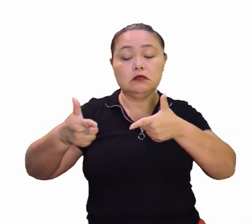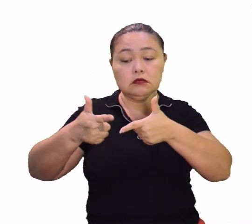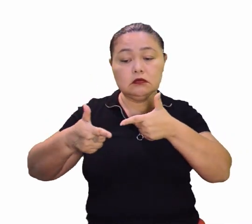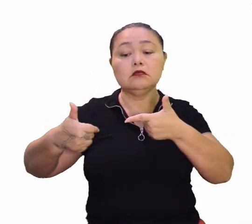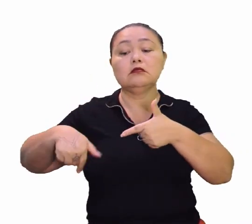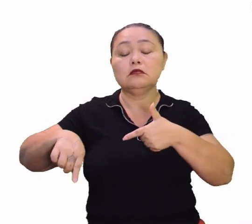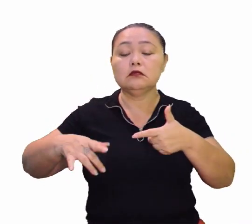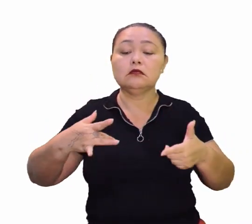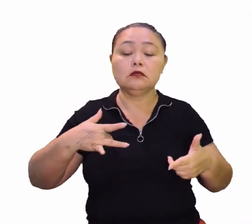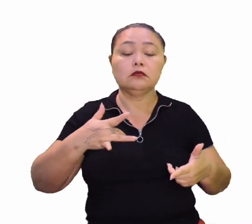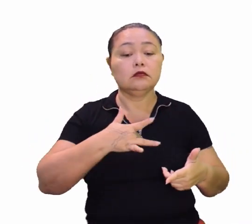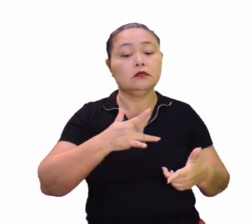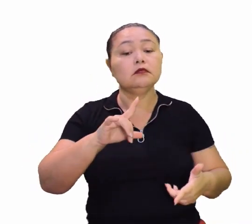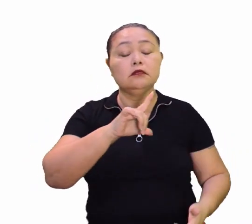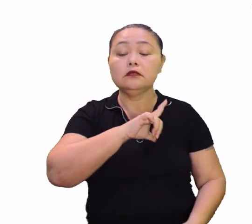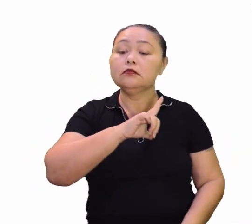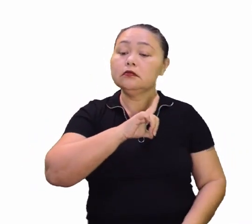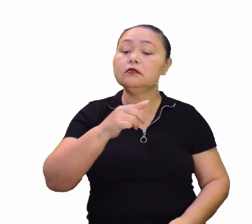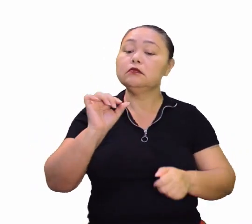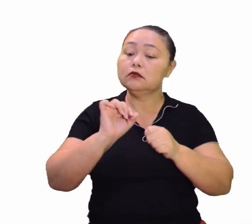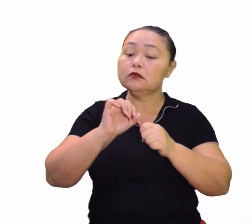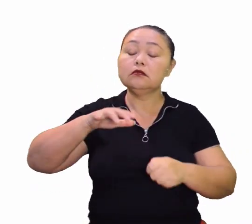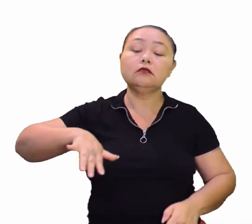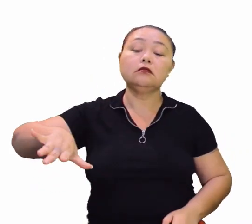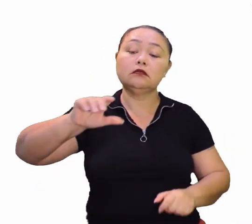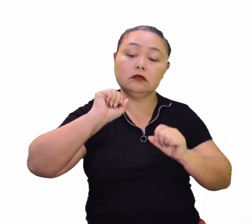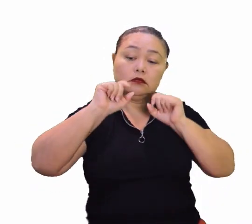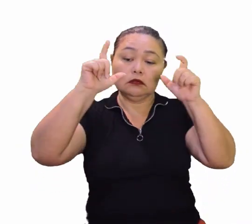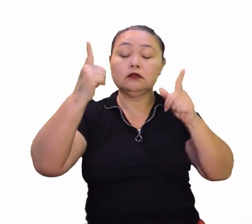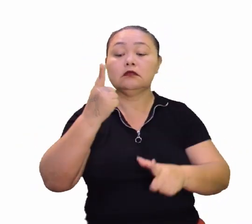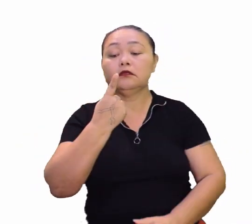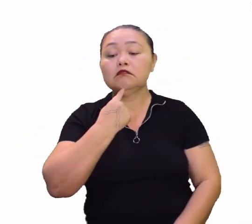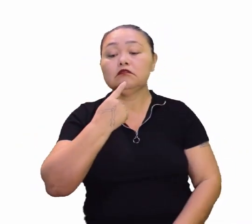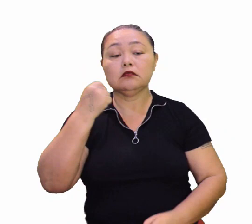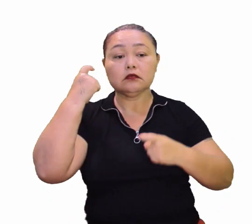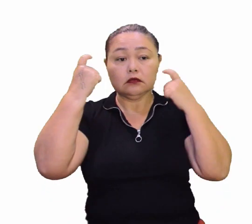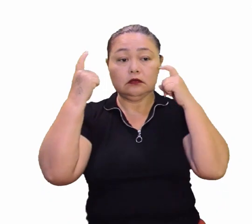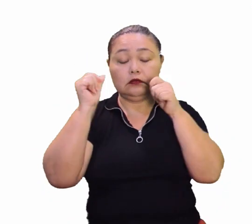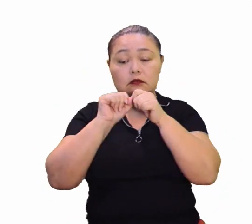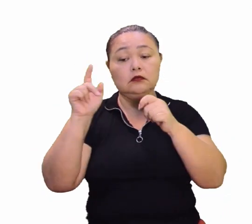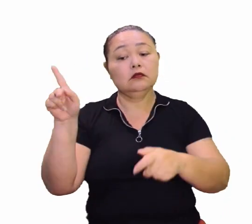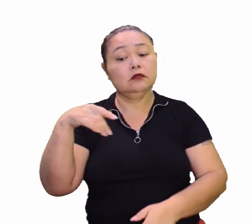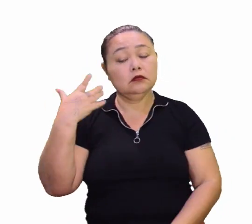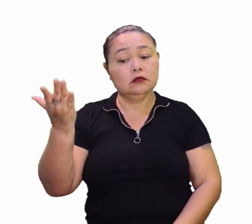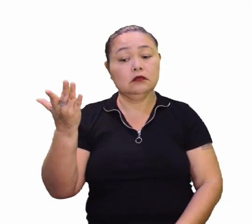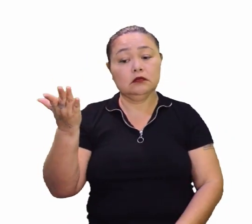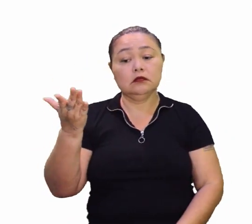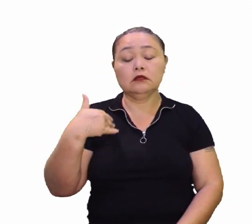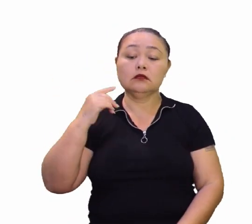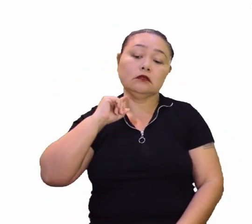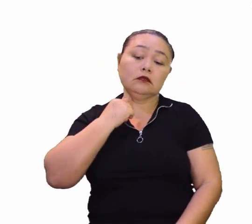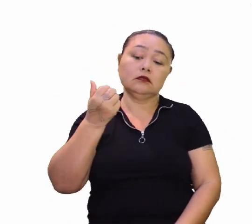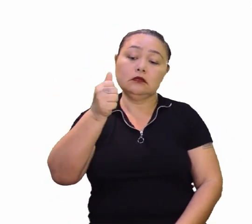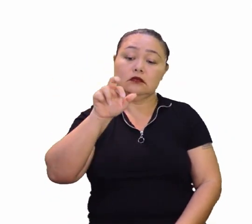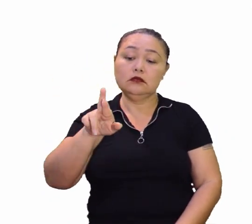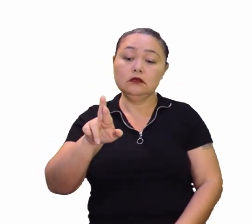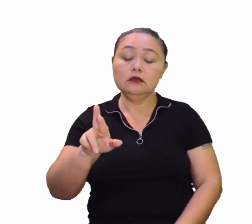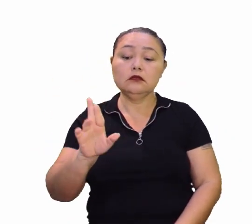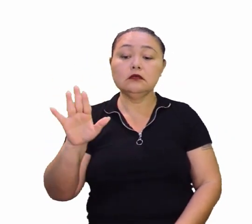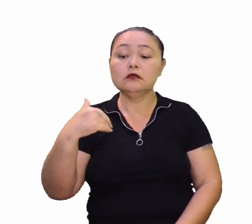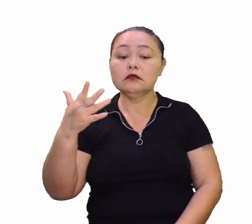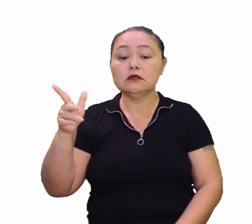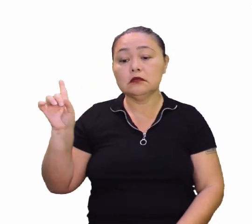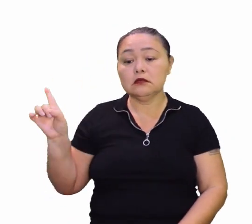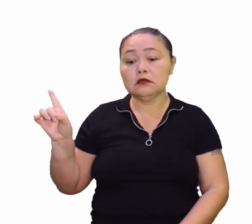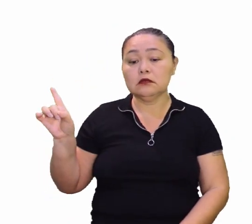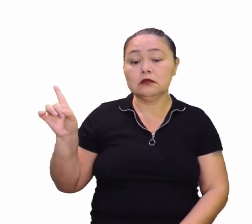a galera tem que ter mesmo esse alerta vermelho, porque é preocupante, professor Jorge, a questão da poluição atmosférica. Pois é,